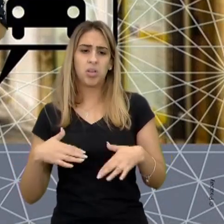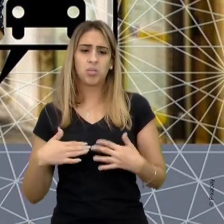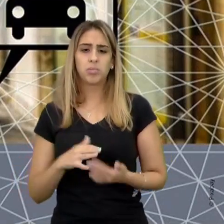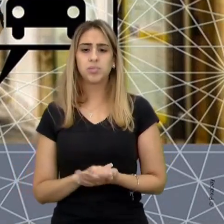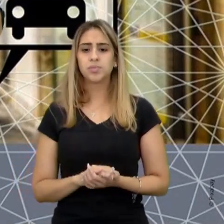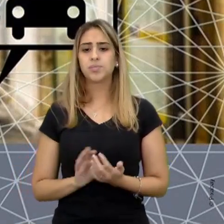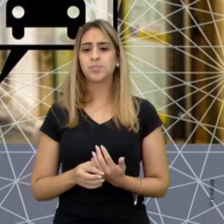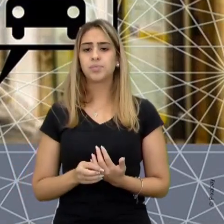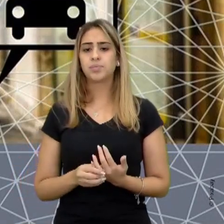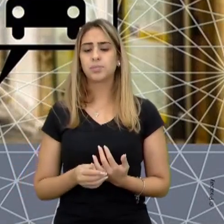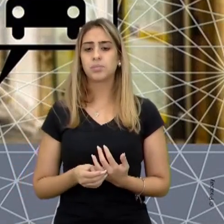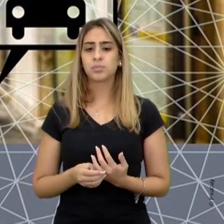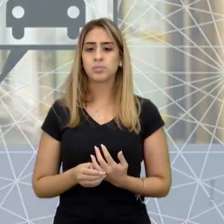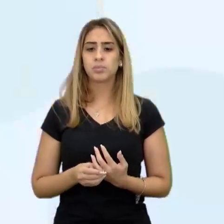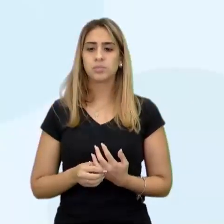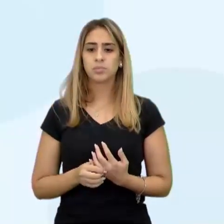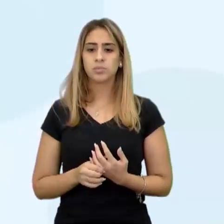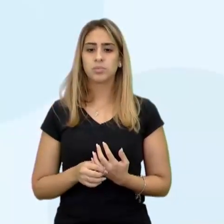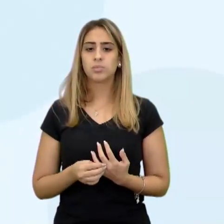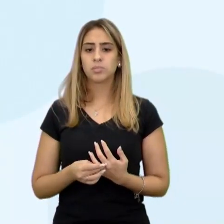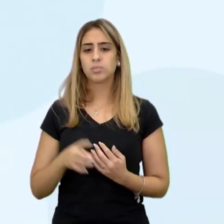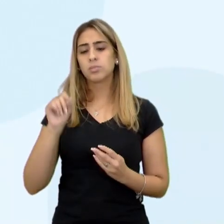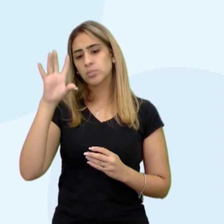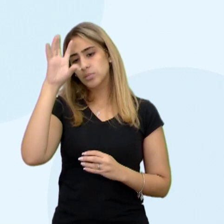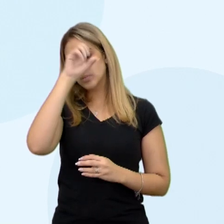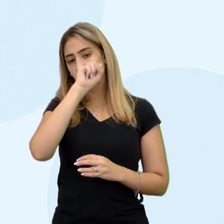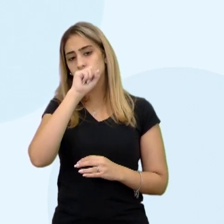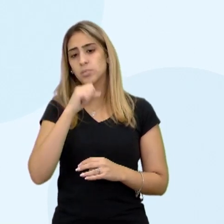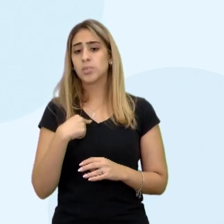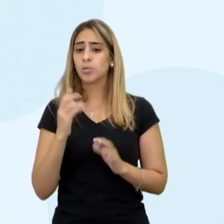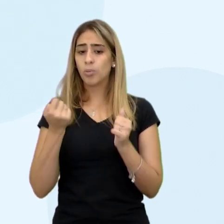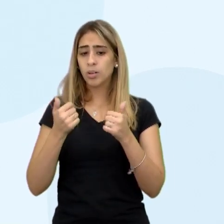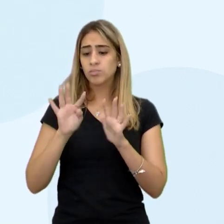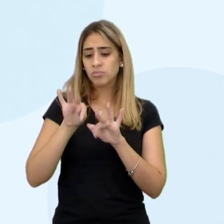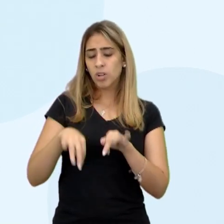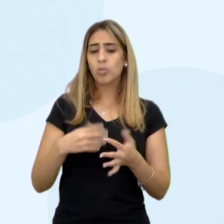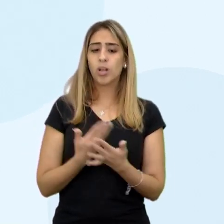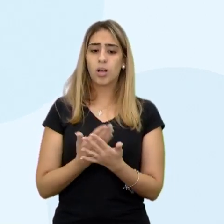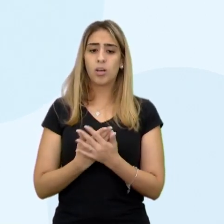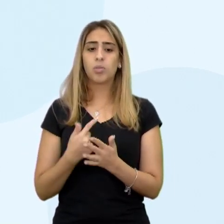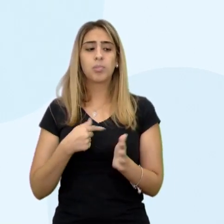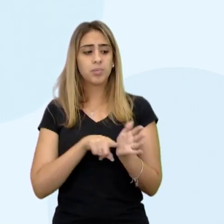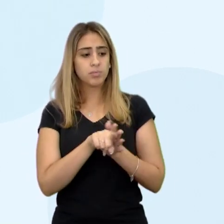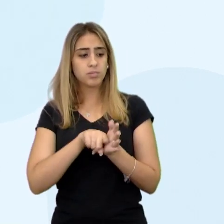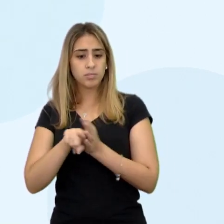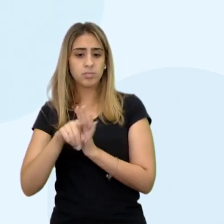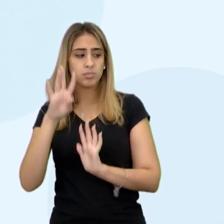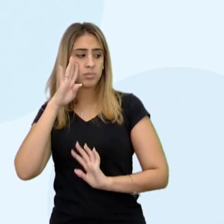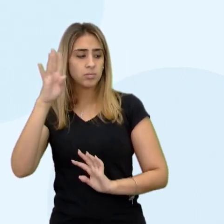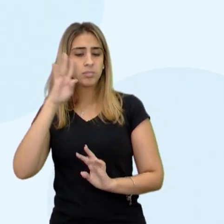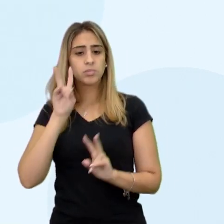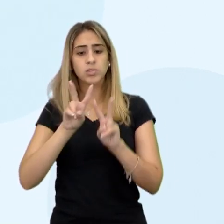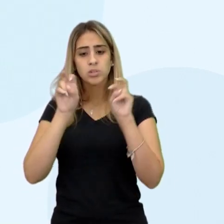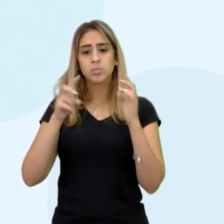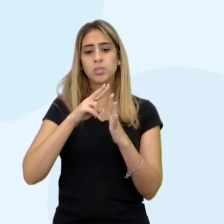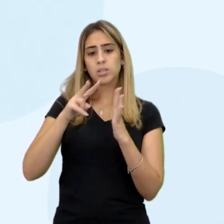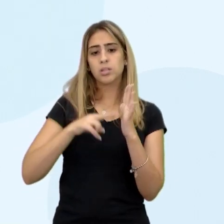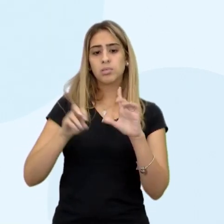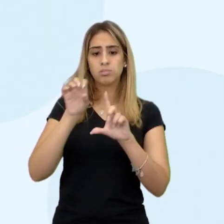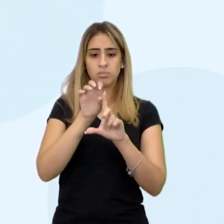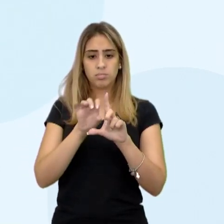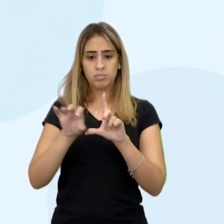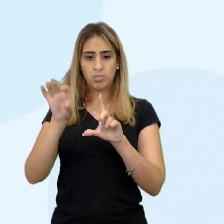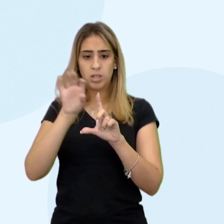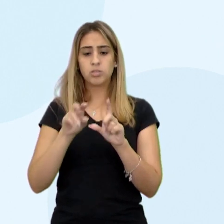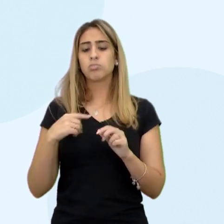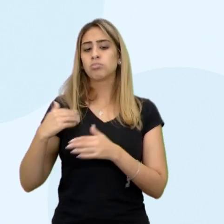bem. Olha só, e o que aprendemos hoje, estamos chegando quase no final da nossa aula, pesquisamos e refletimos sobre leitura de imagens por